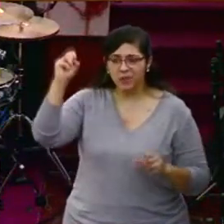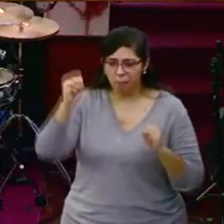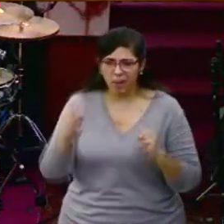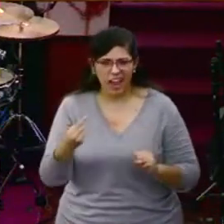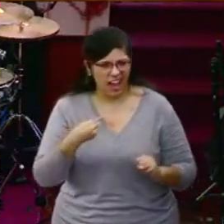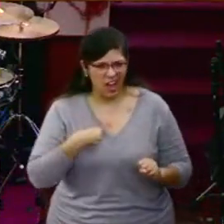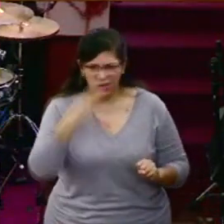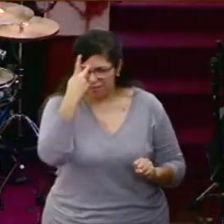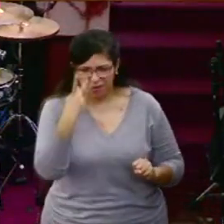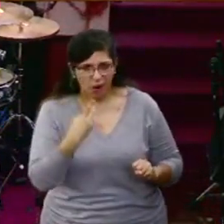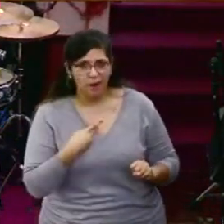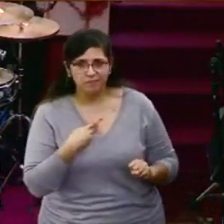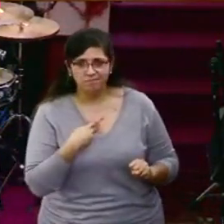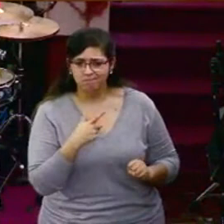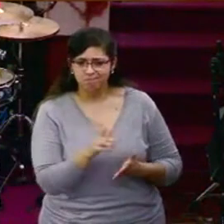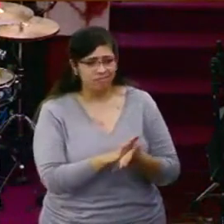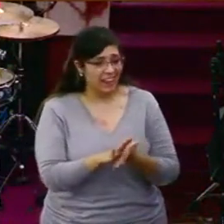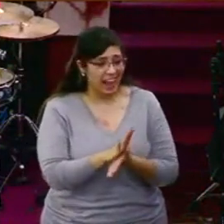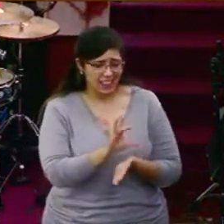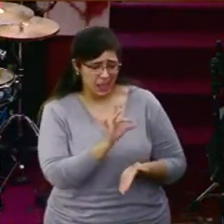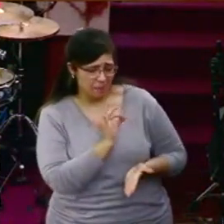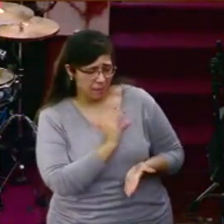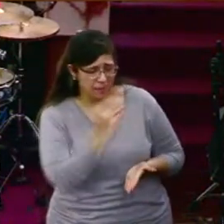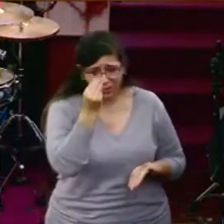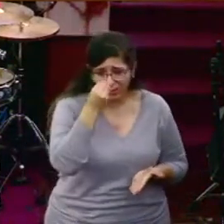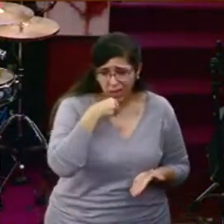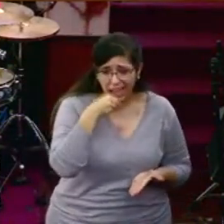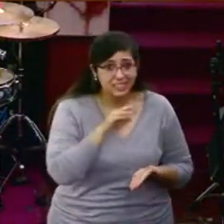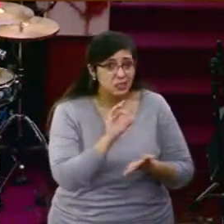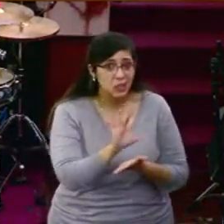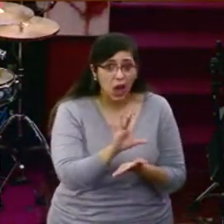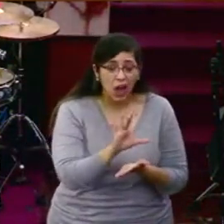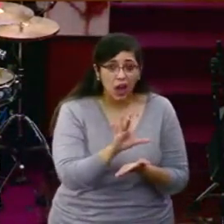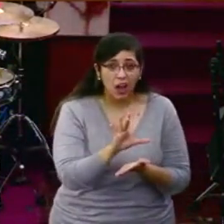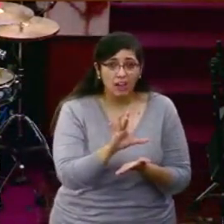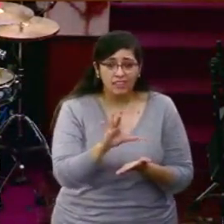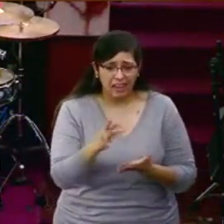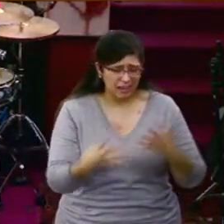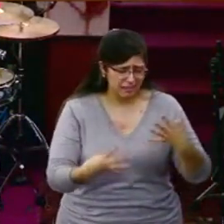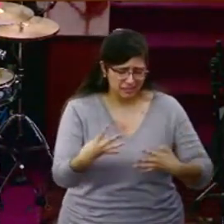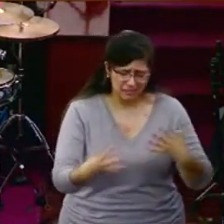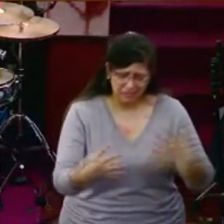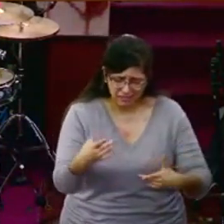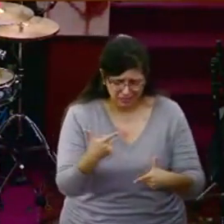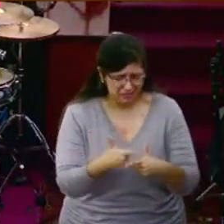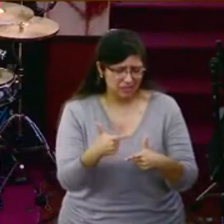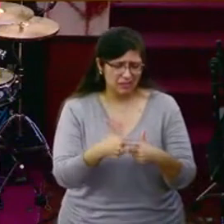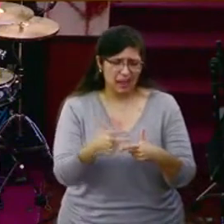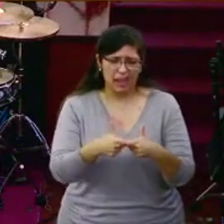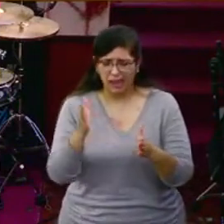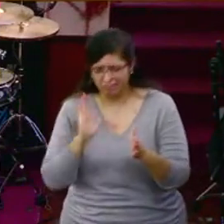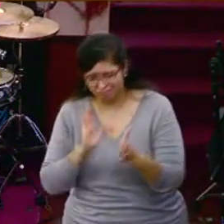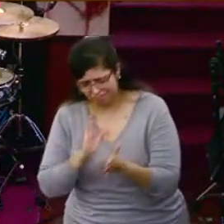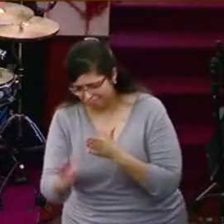tenho eu tenho medo eu tenho fraquezas diante das situações difíceis eu quero fugir eu quero